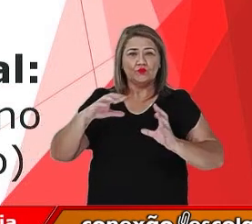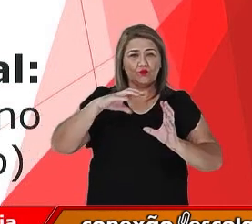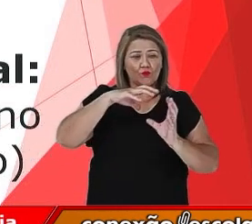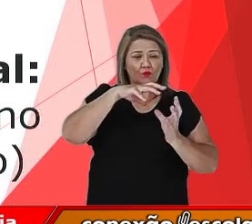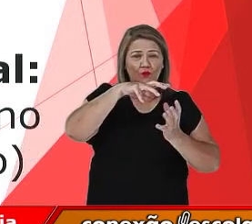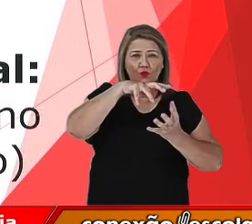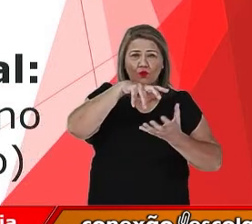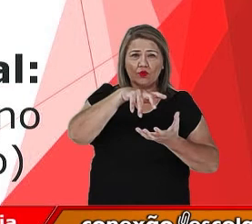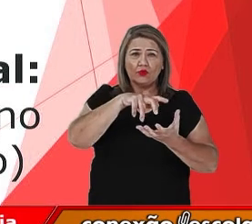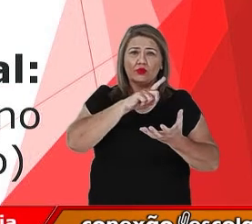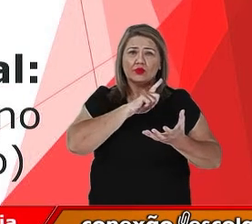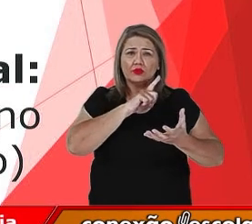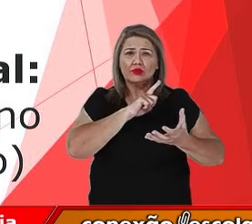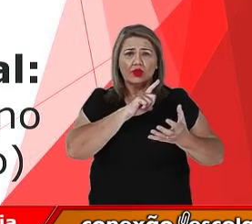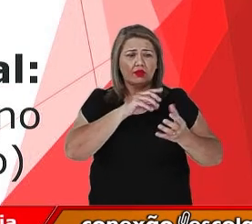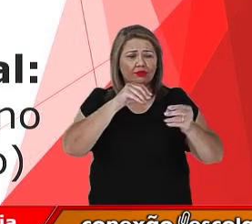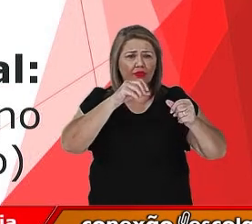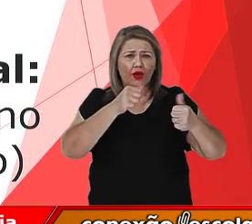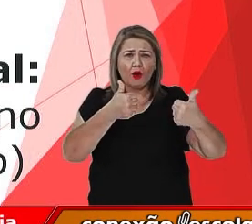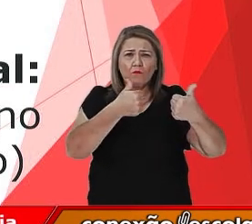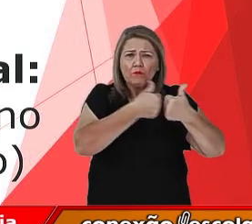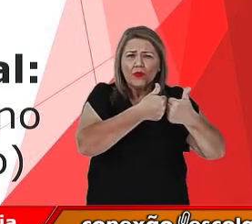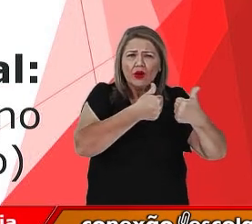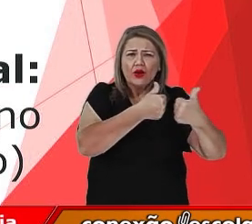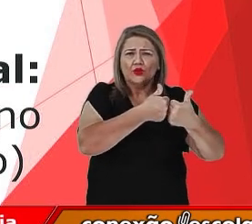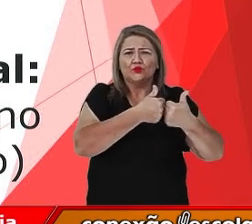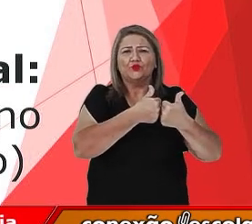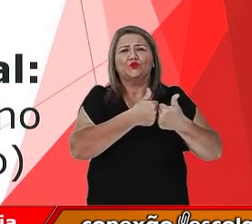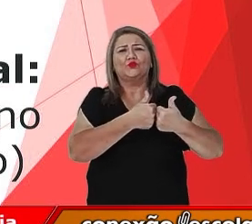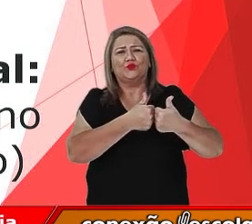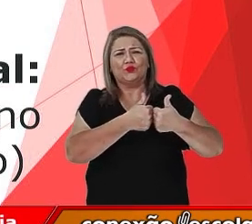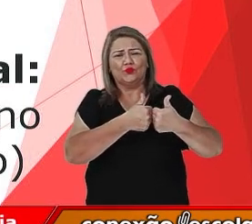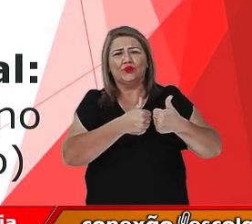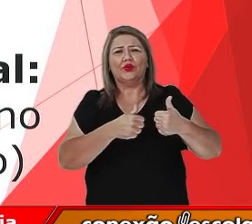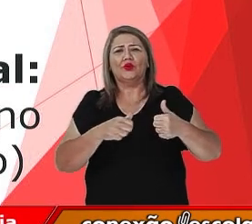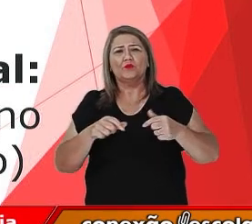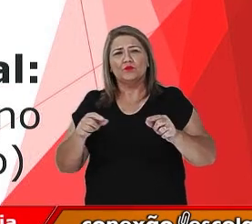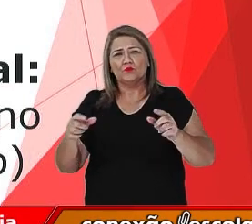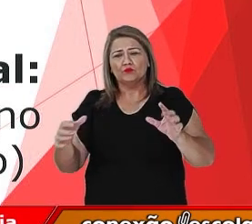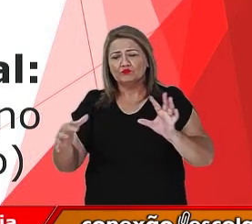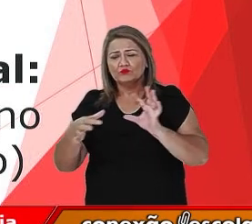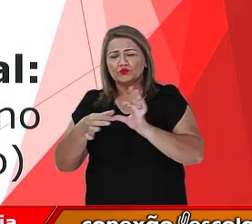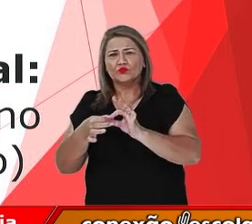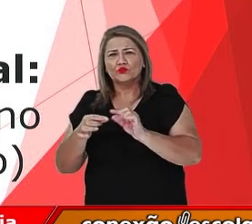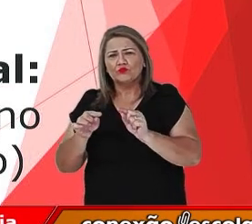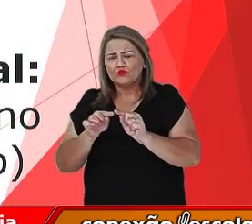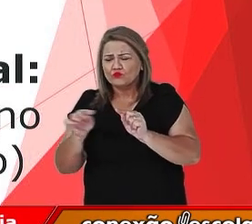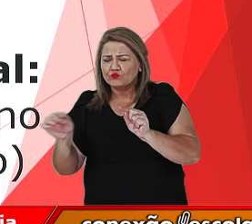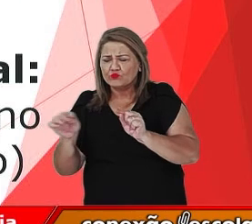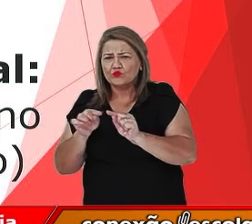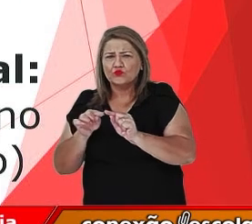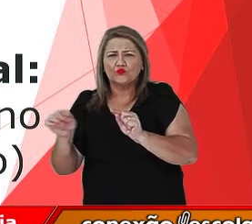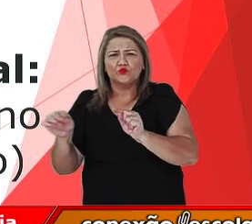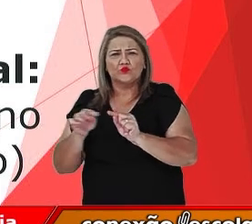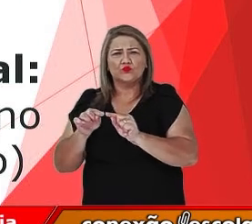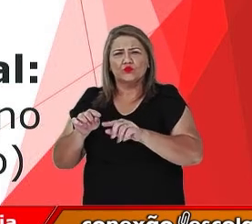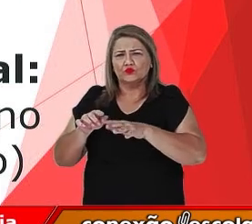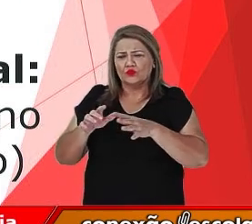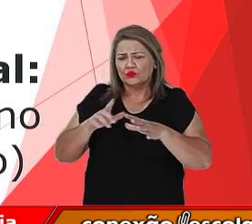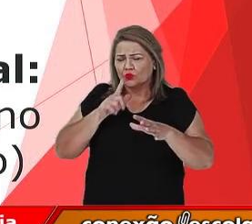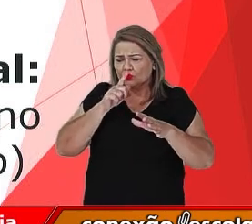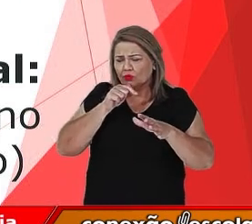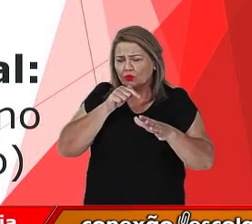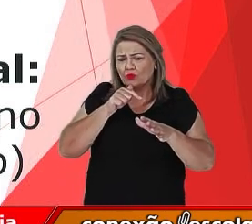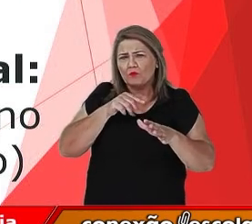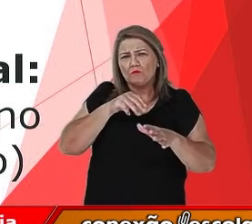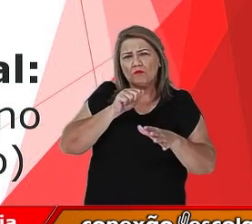são aqueles que estão ligados aos oceanos por estreitas, né, por pequenos estreitos, por pequenos canais.